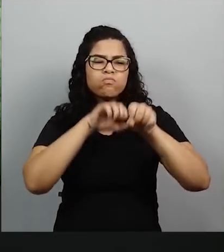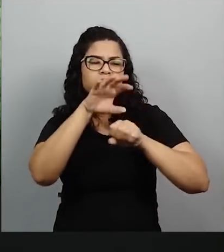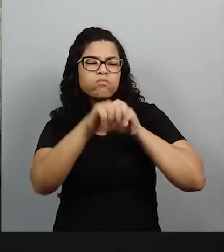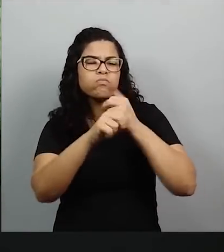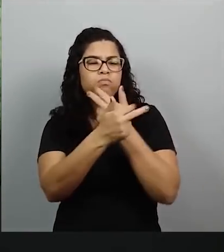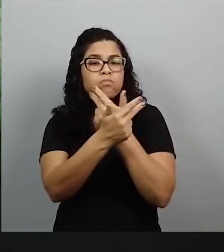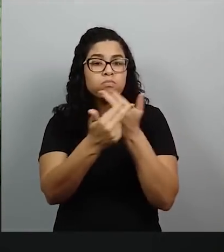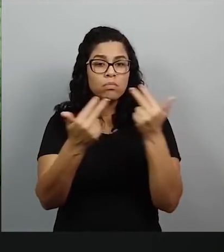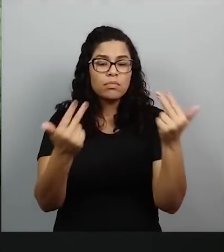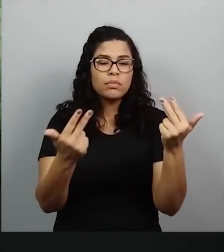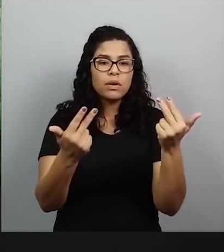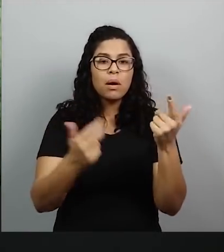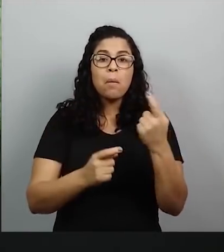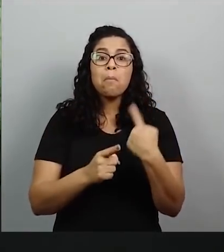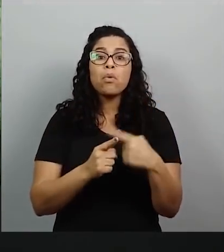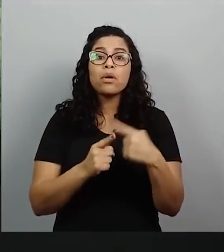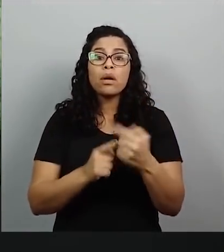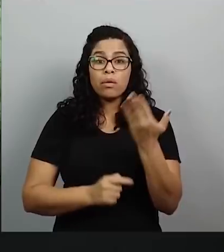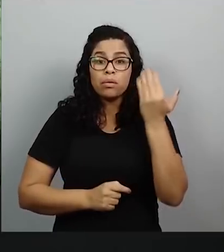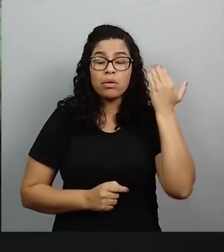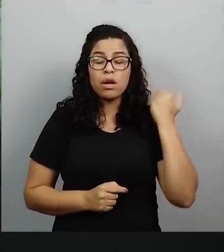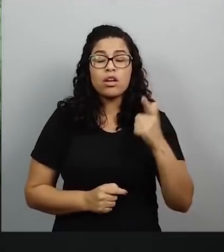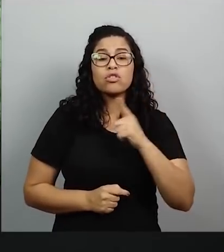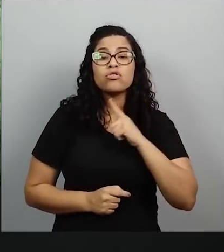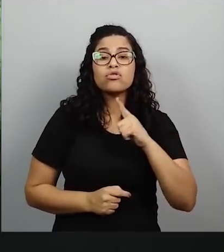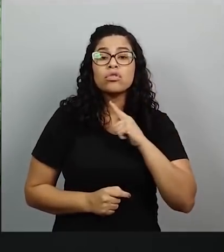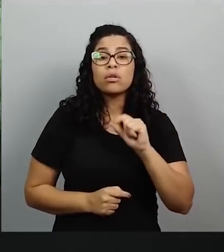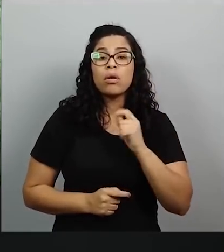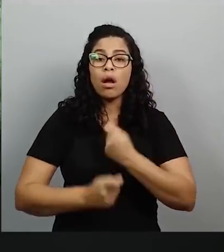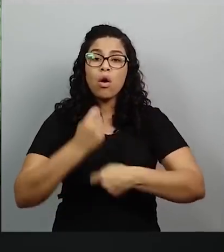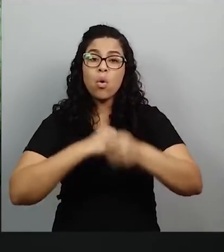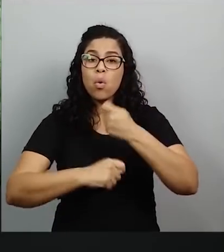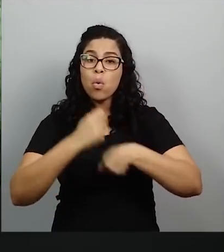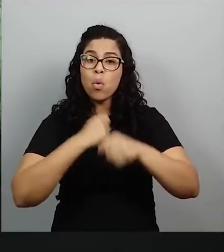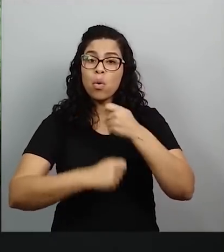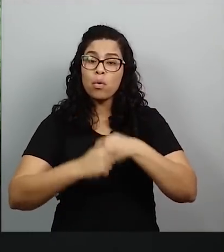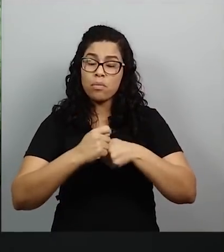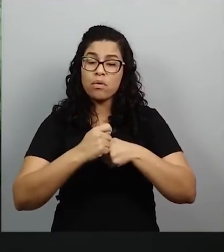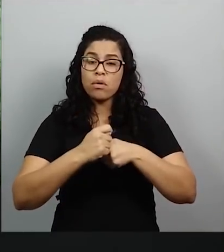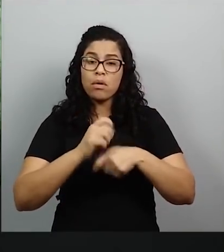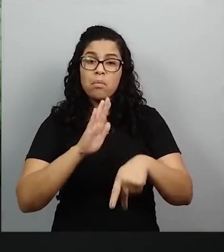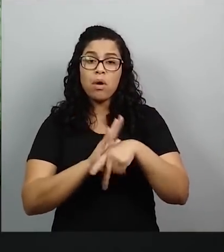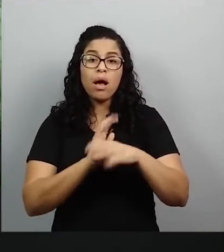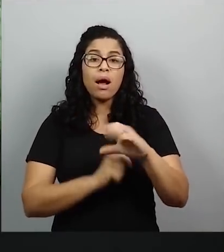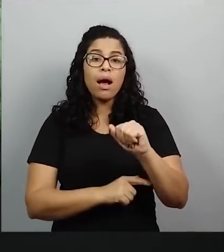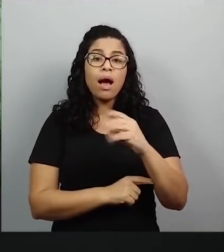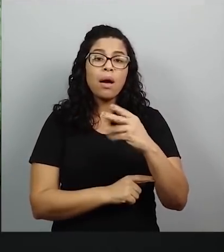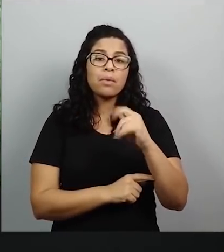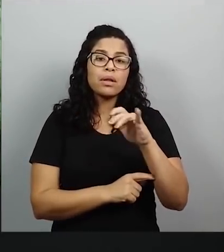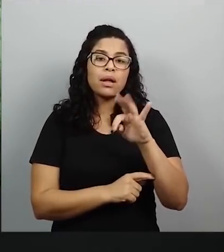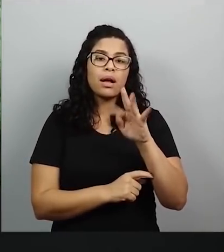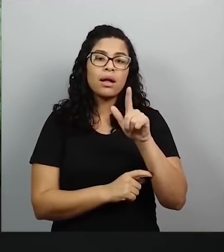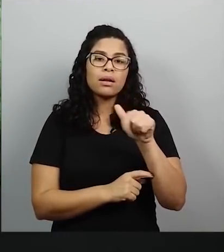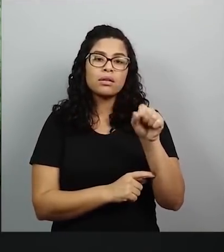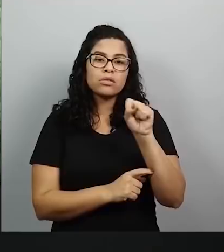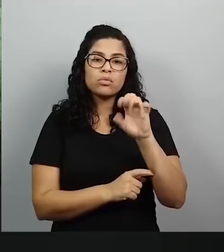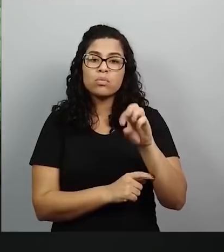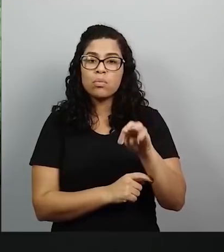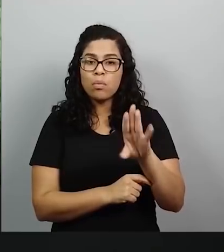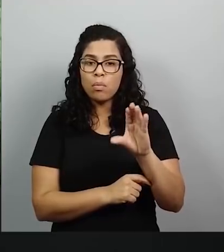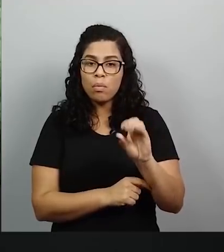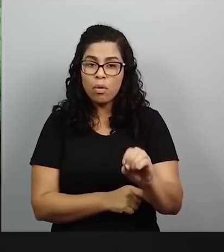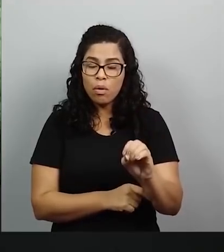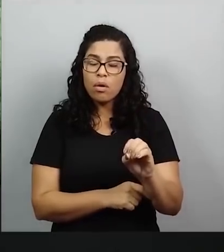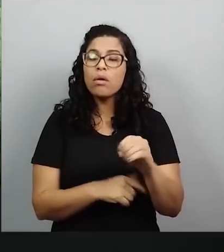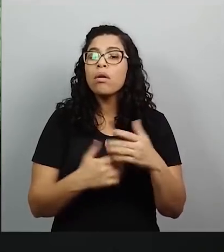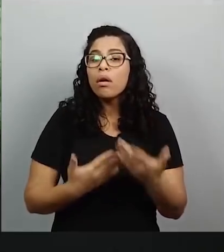um sistema econômico chamado de capitalismo comercial, onde uma das principais ideias de tudo isso era